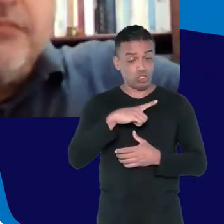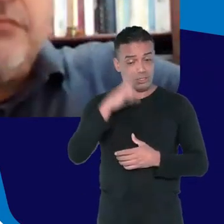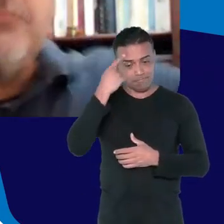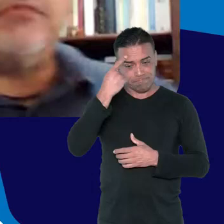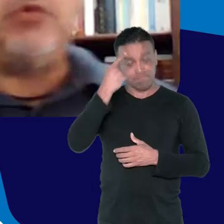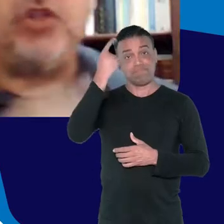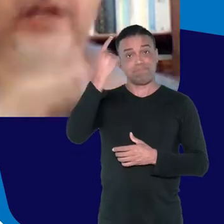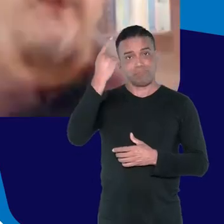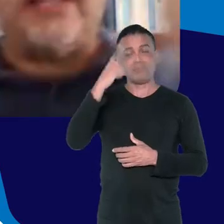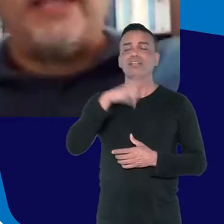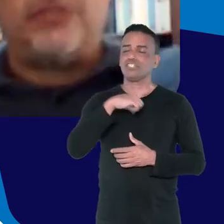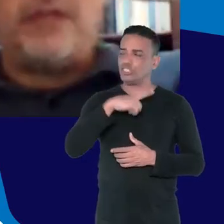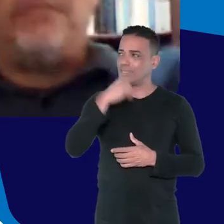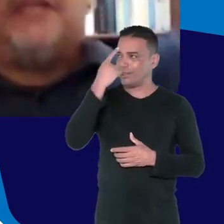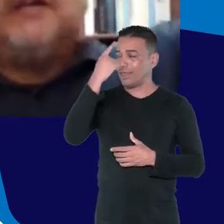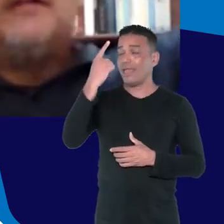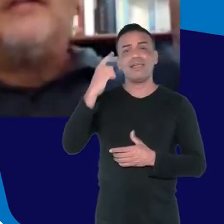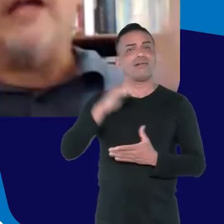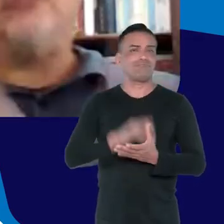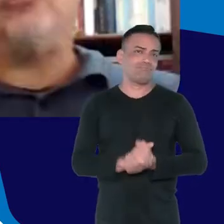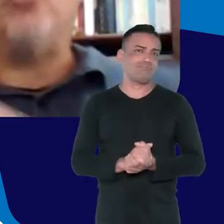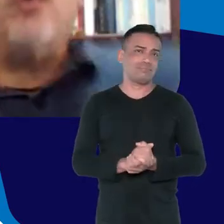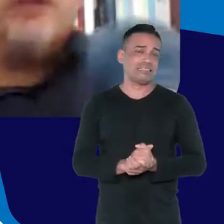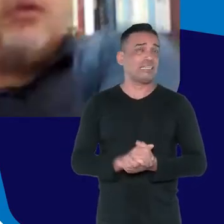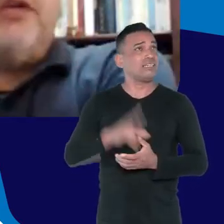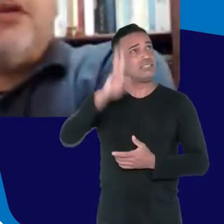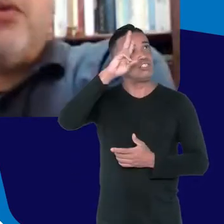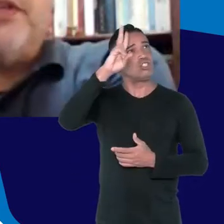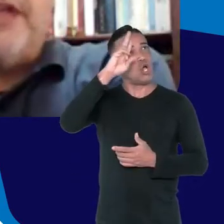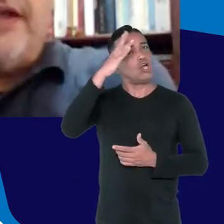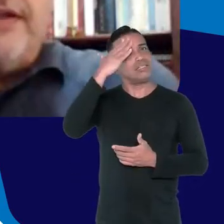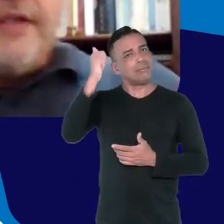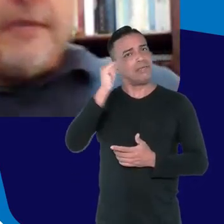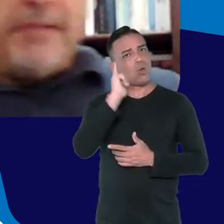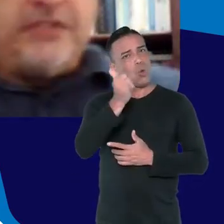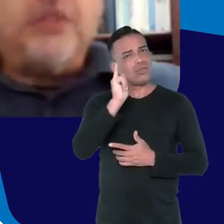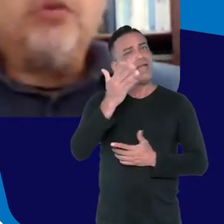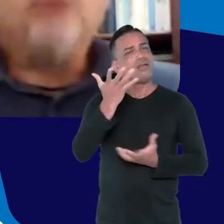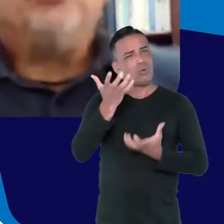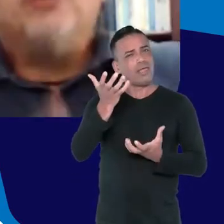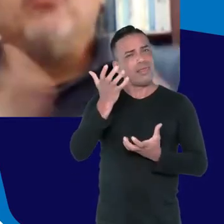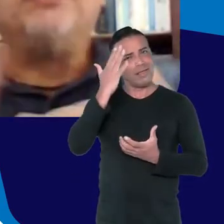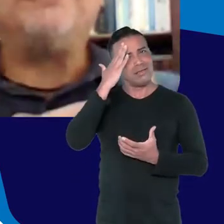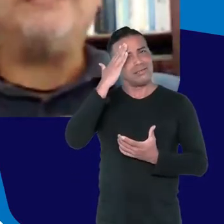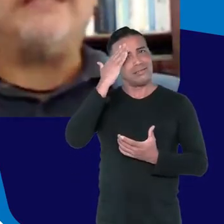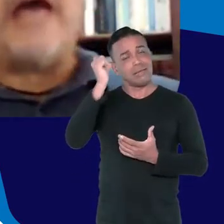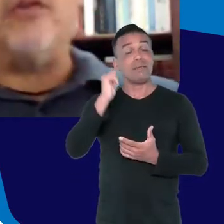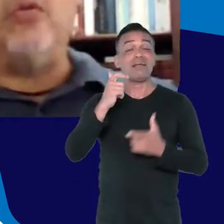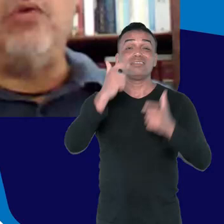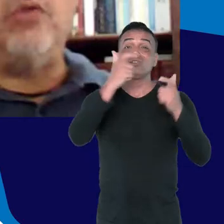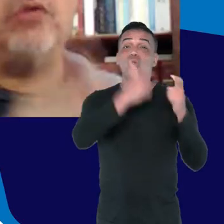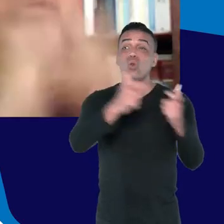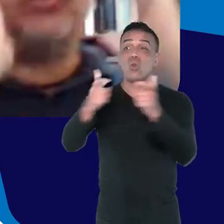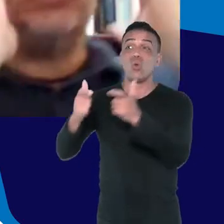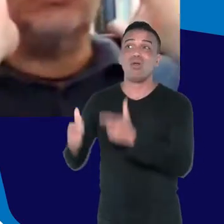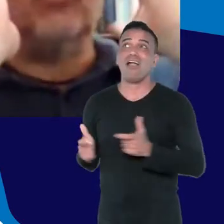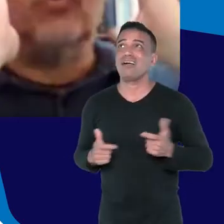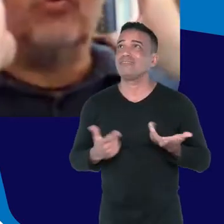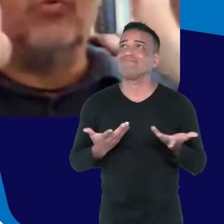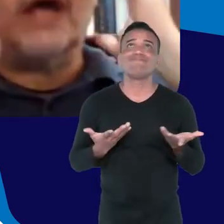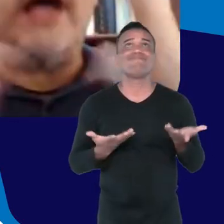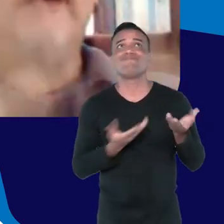ideia, eu sabia a história que eu queria contar, mas eu não tinha o cenário, eu não